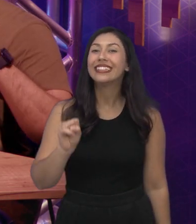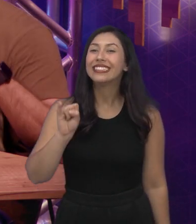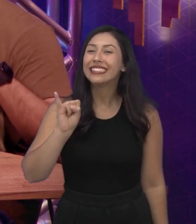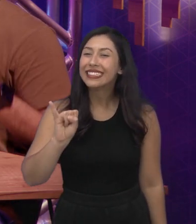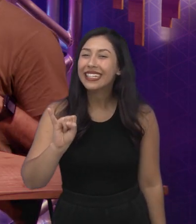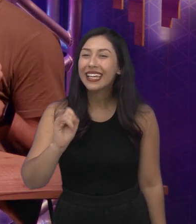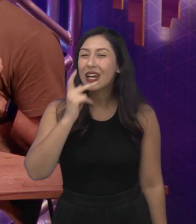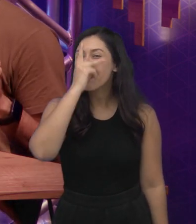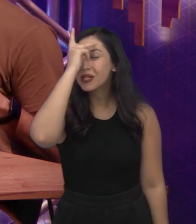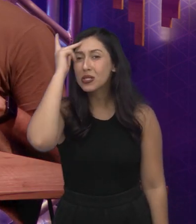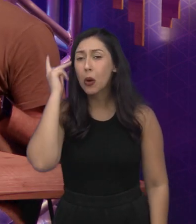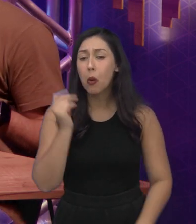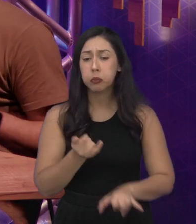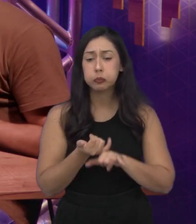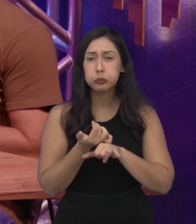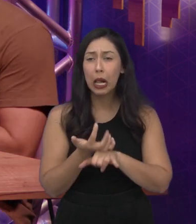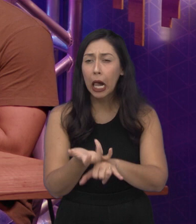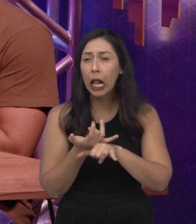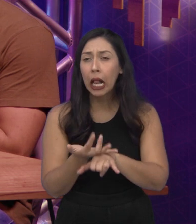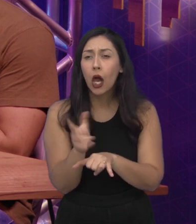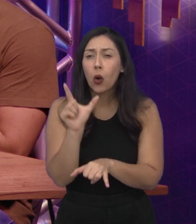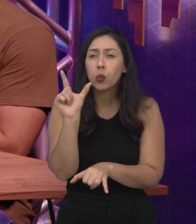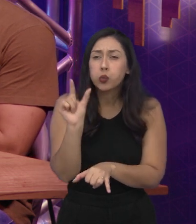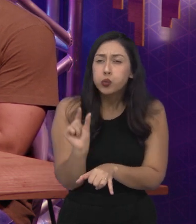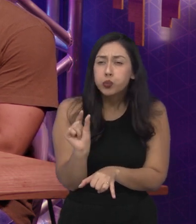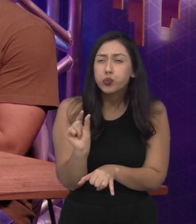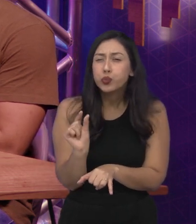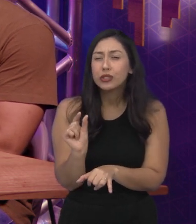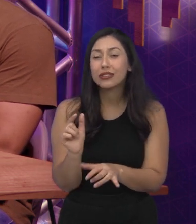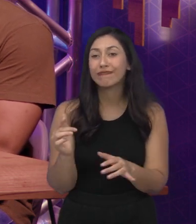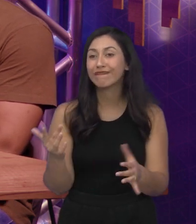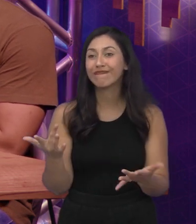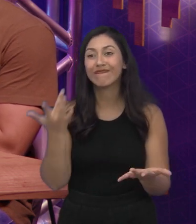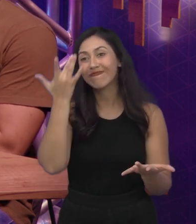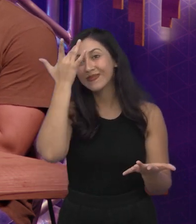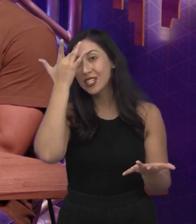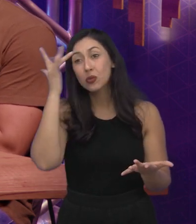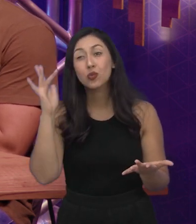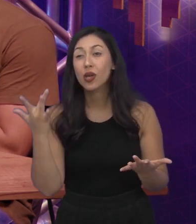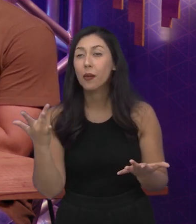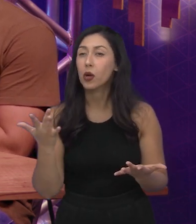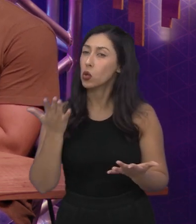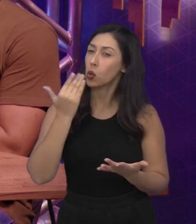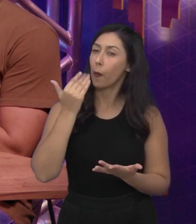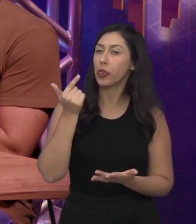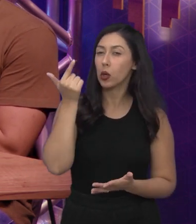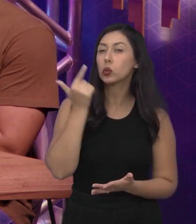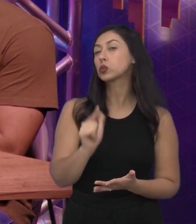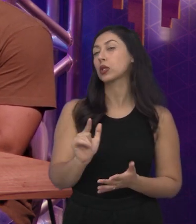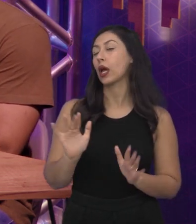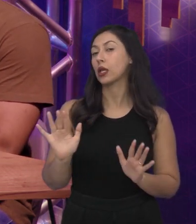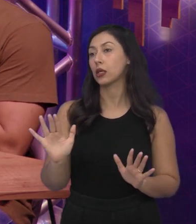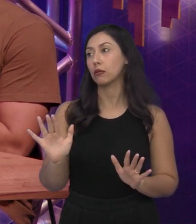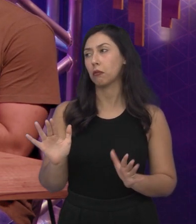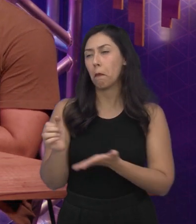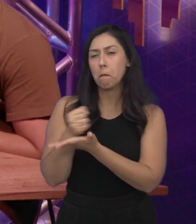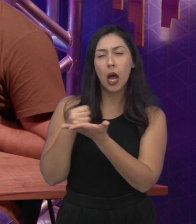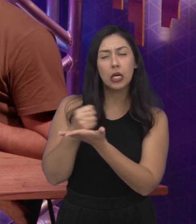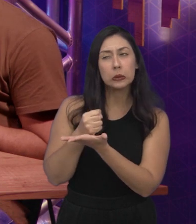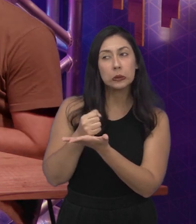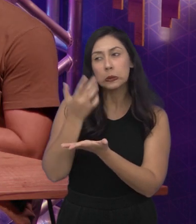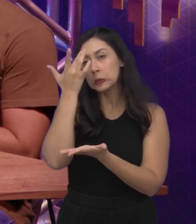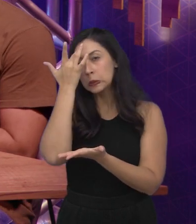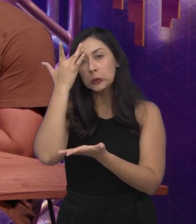é um índice baixo, as pessoas, elas não sabem se elas vão conseguir alcançar esse